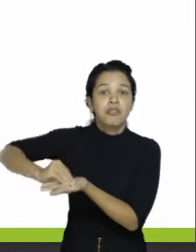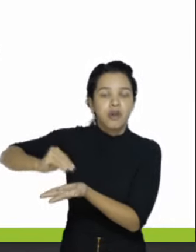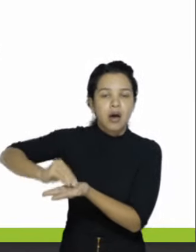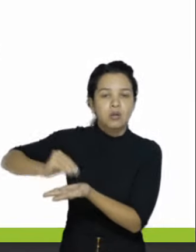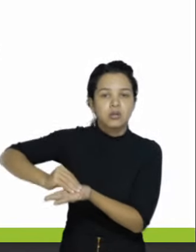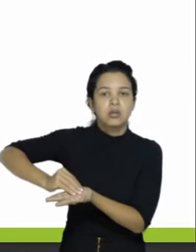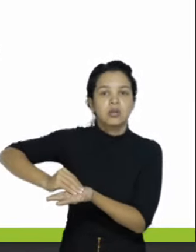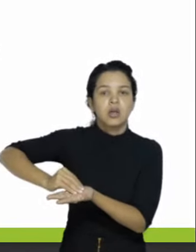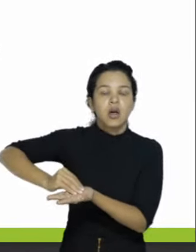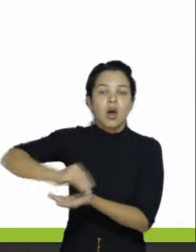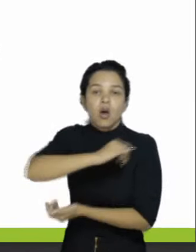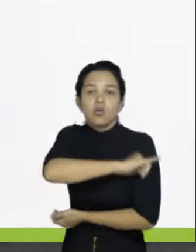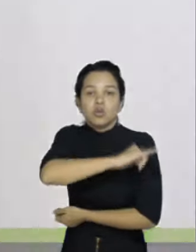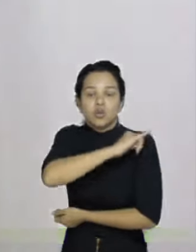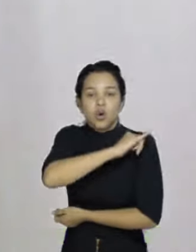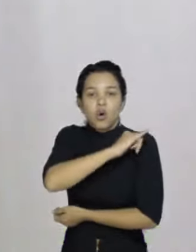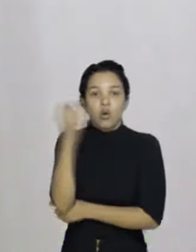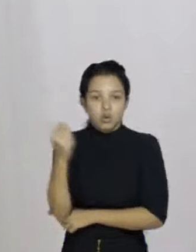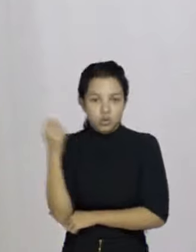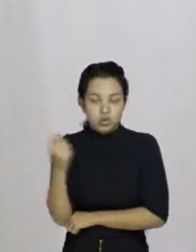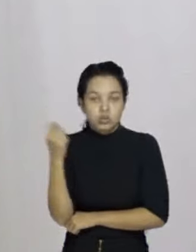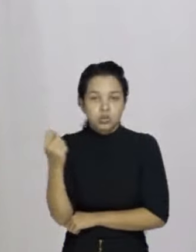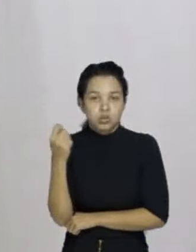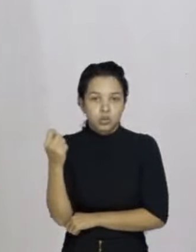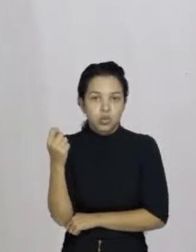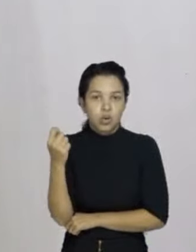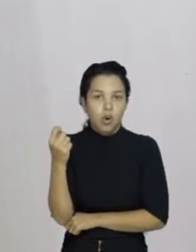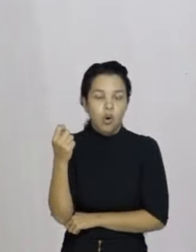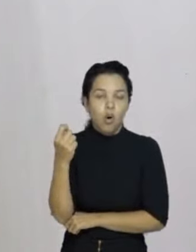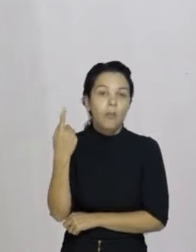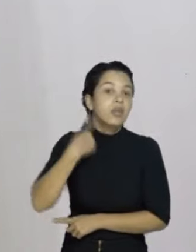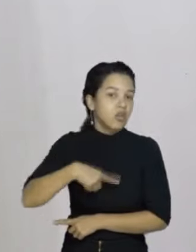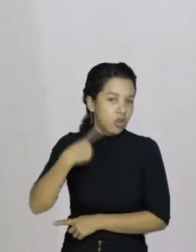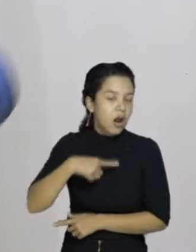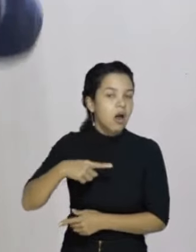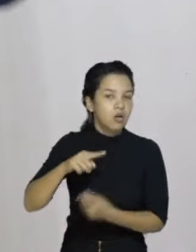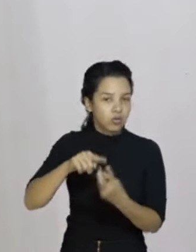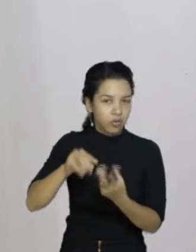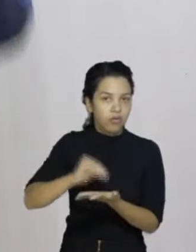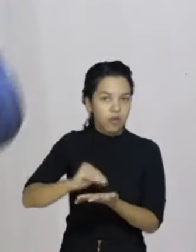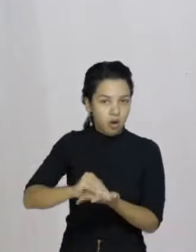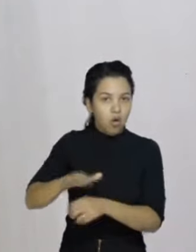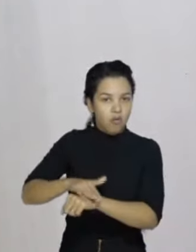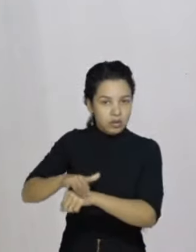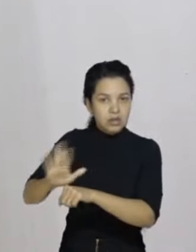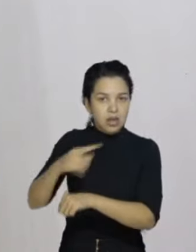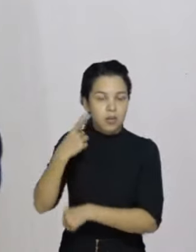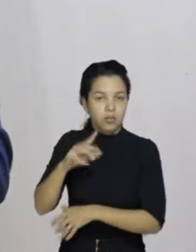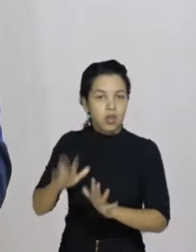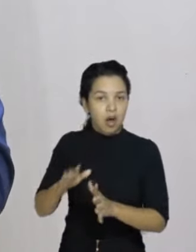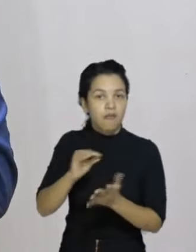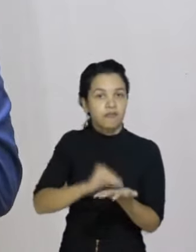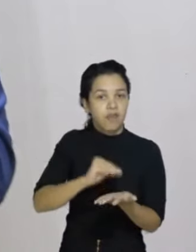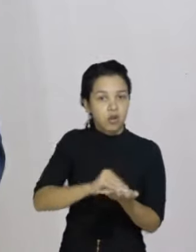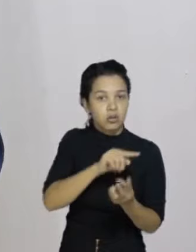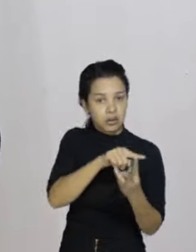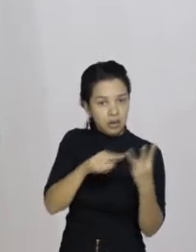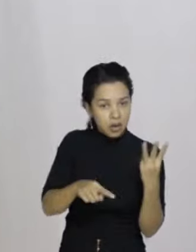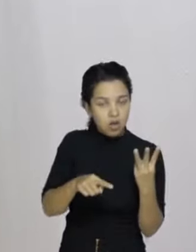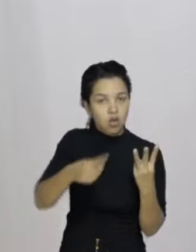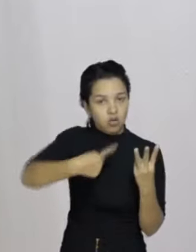do Sul Minas Gerais aos quais também já conversei pessoalmente com os deputados para que protocolom mais três desses protocolados nós podemos